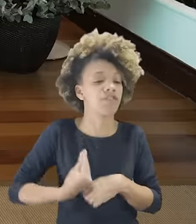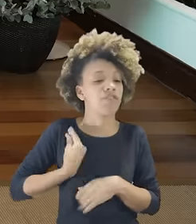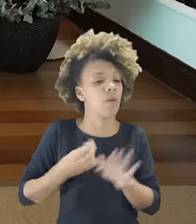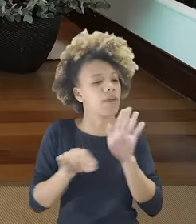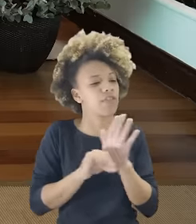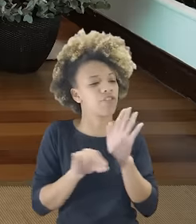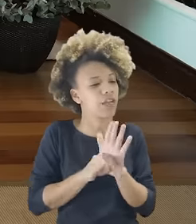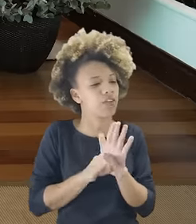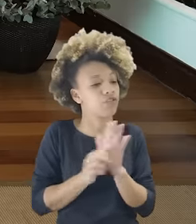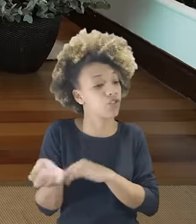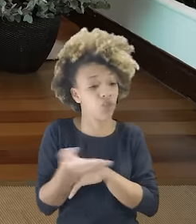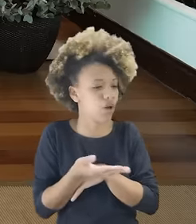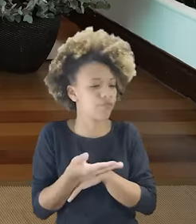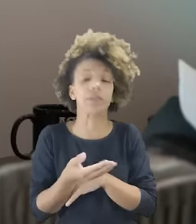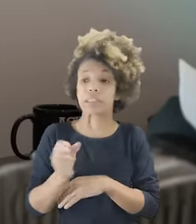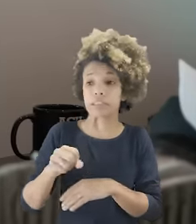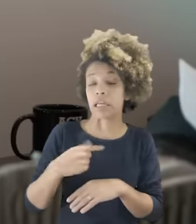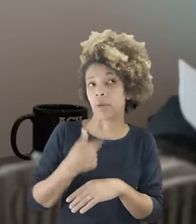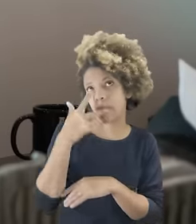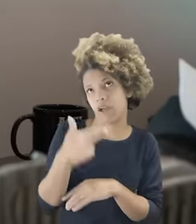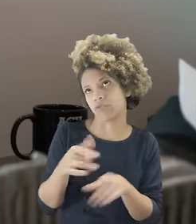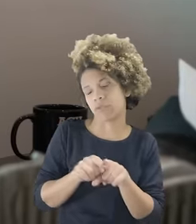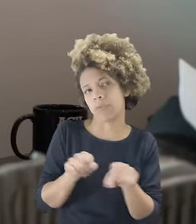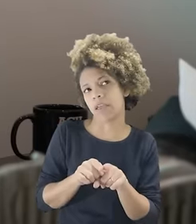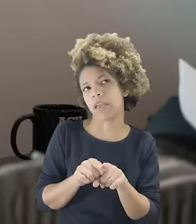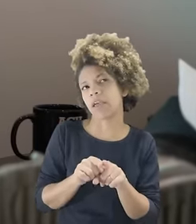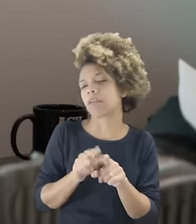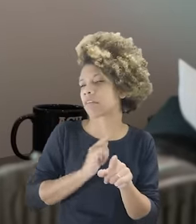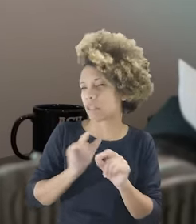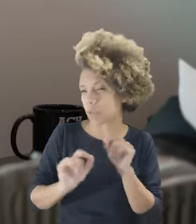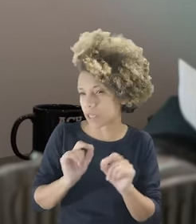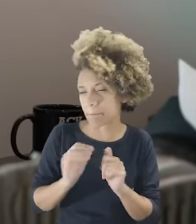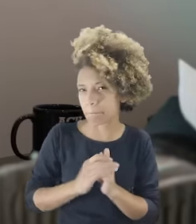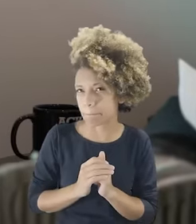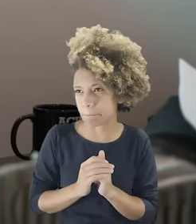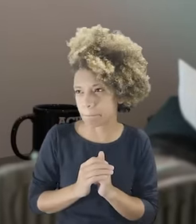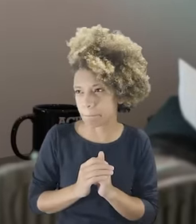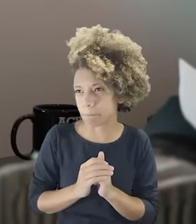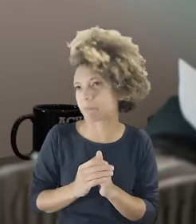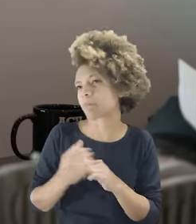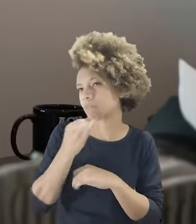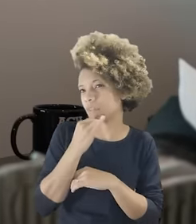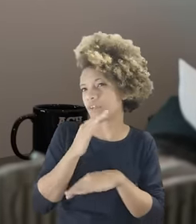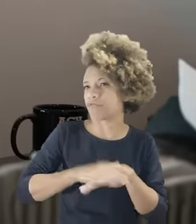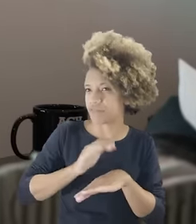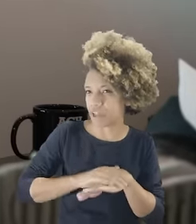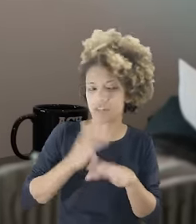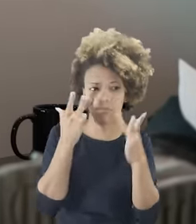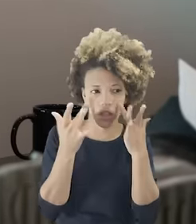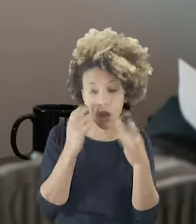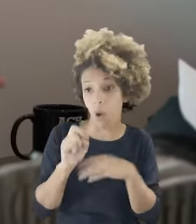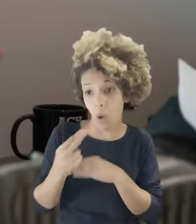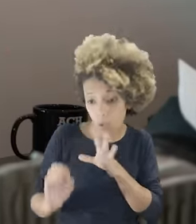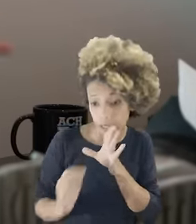você viveu uma identidade nova É eu acho cara que isso tem muito a ver eu acho que a gente que tipo assim Fez